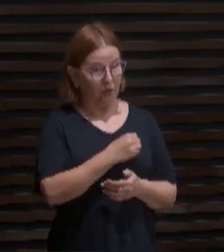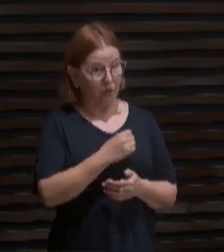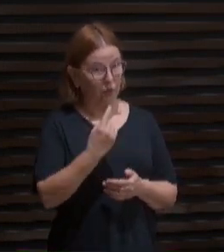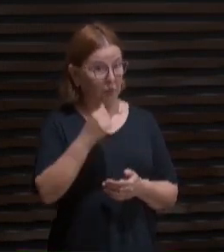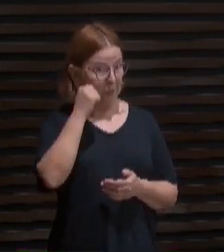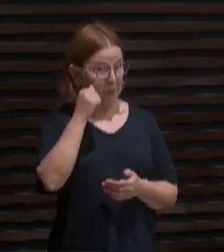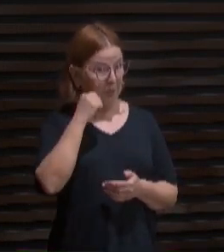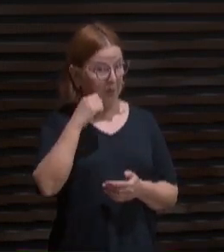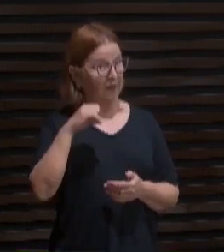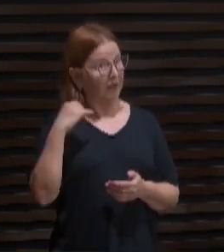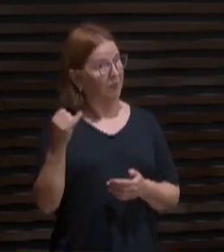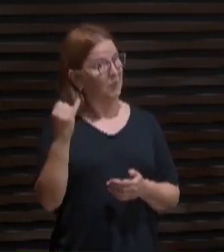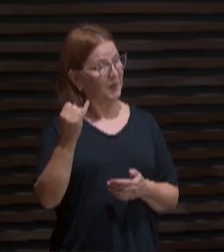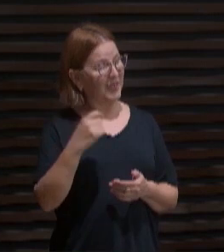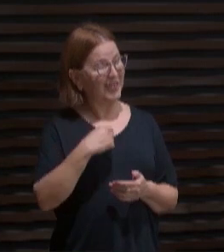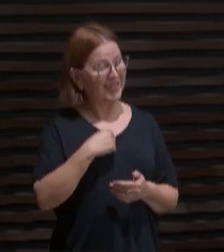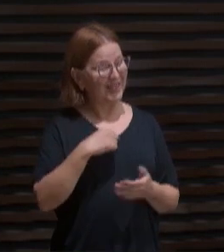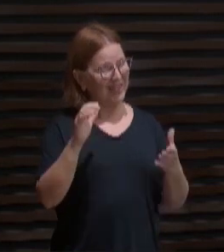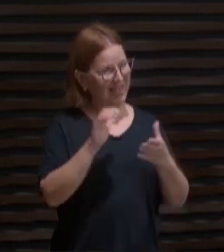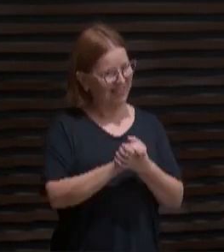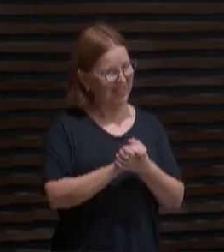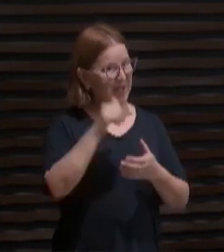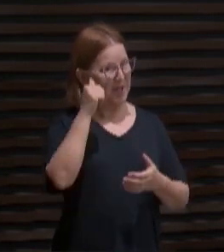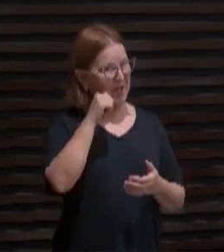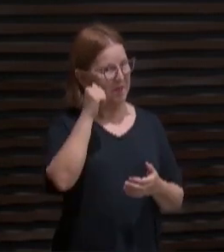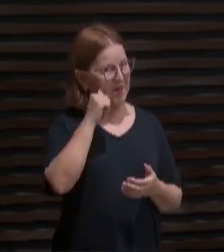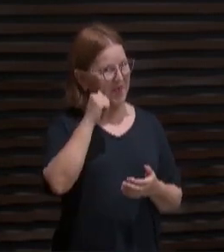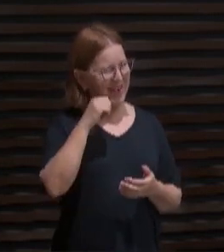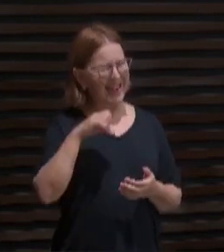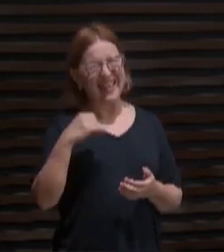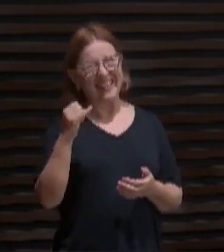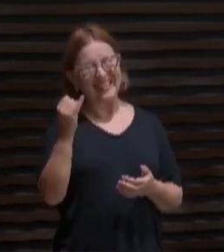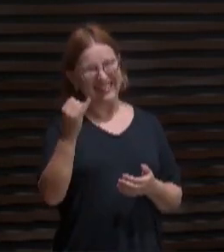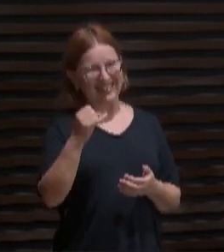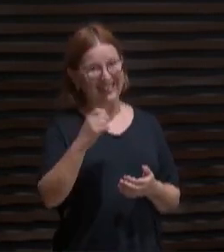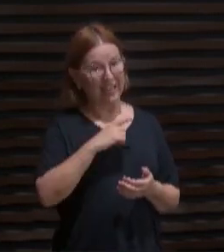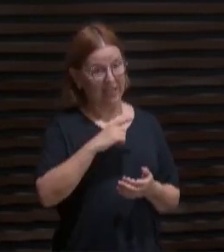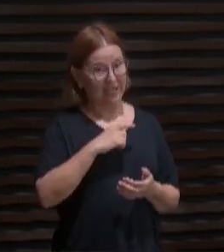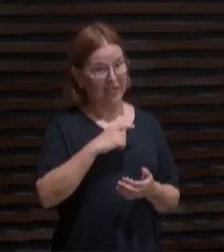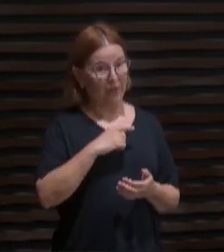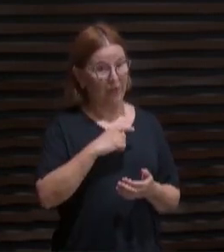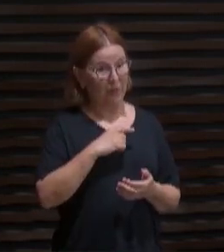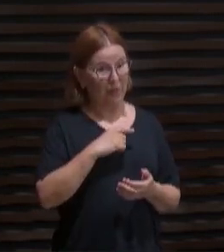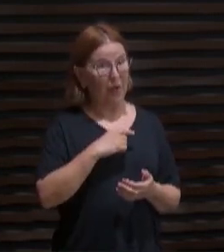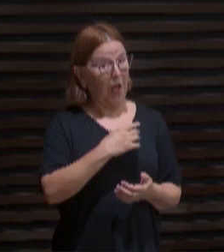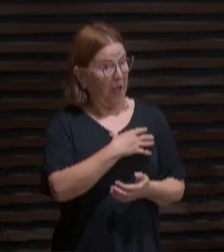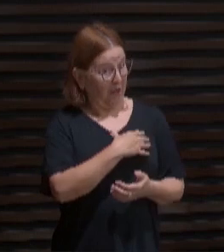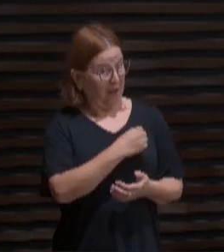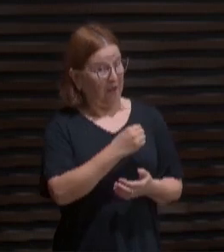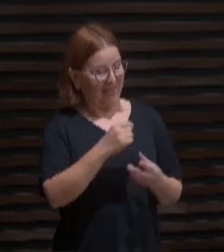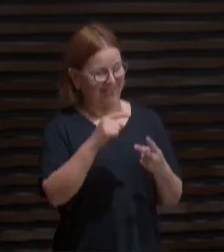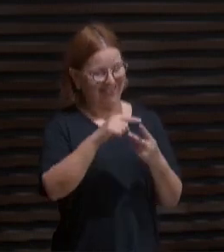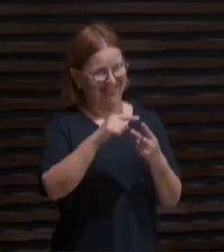mulher, sou casado com uma mulher muito preciosa e tenho uma renca de mulheres em casa, 2